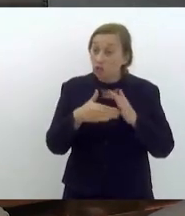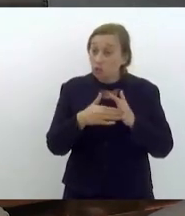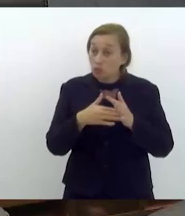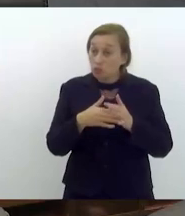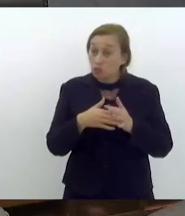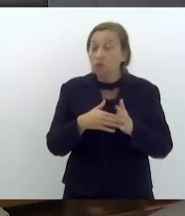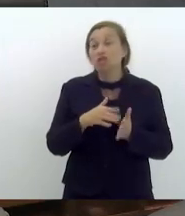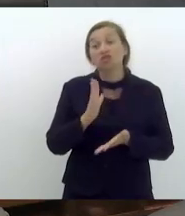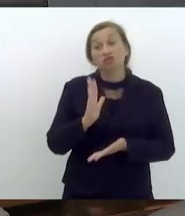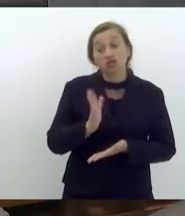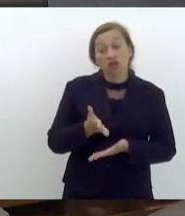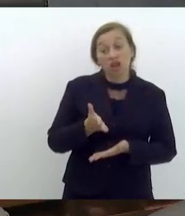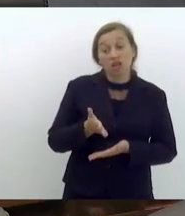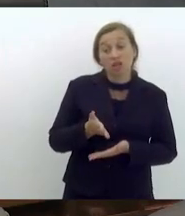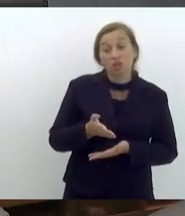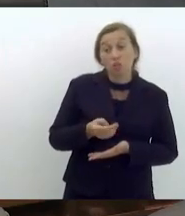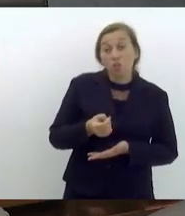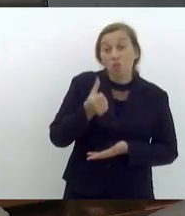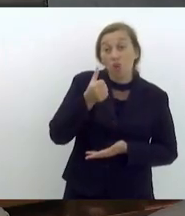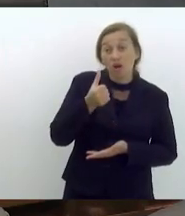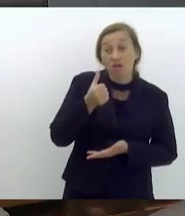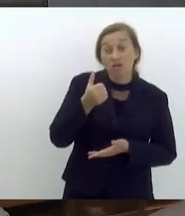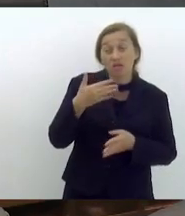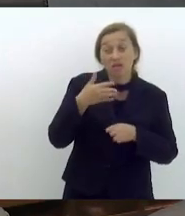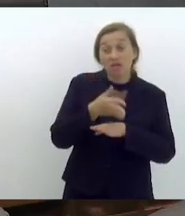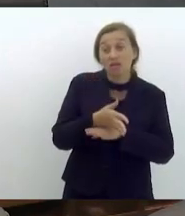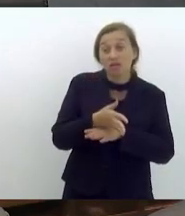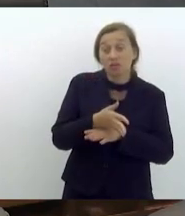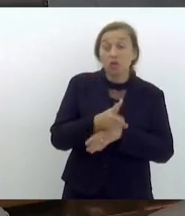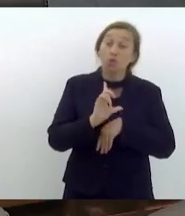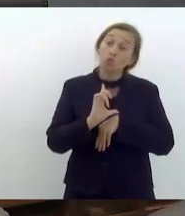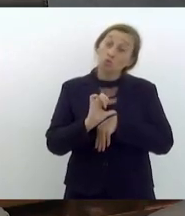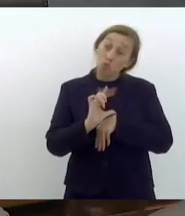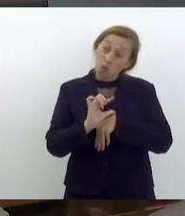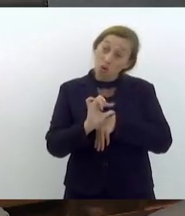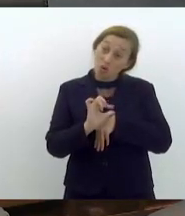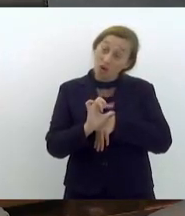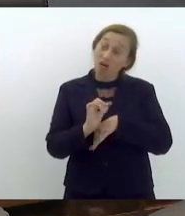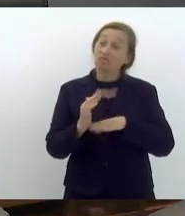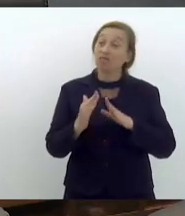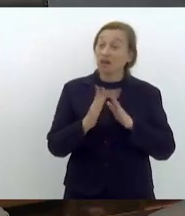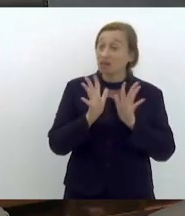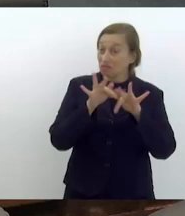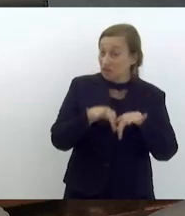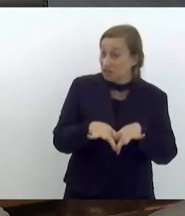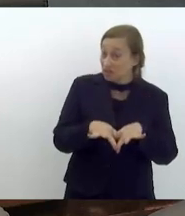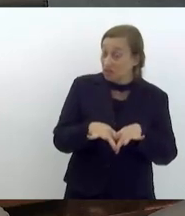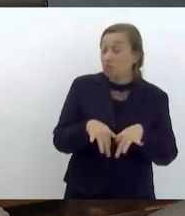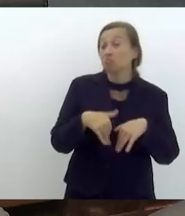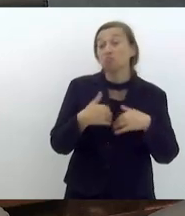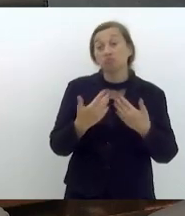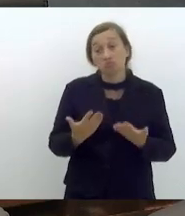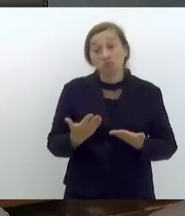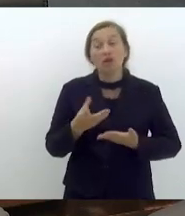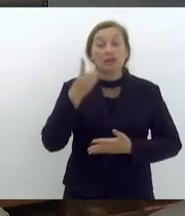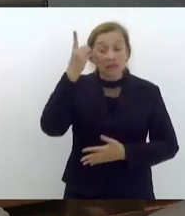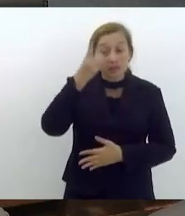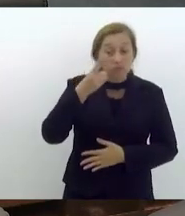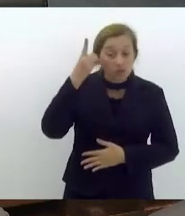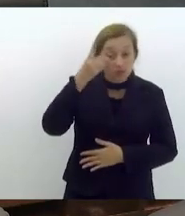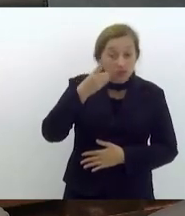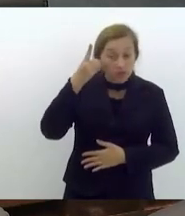nós já estamos quase entrando no horário regimental de encerramento Deputado